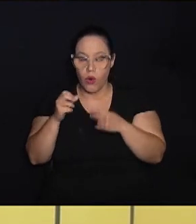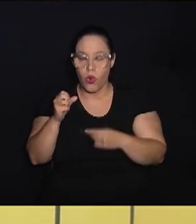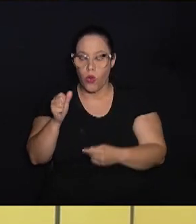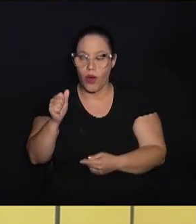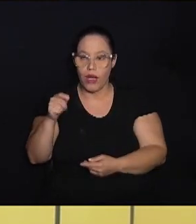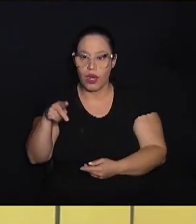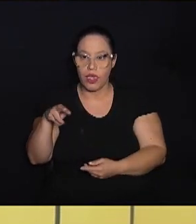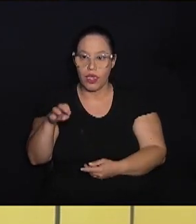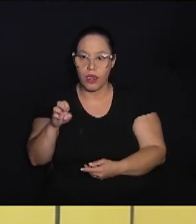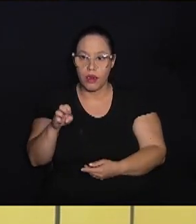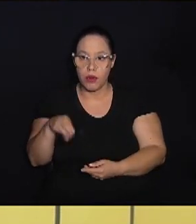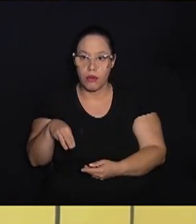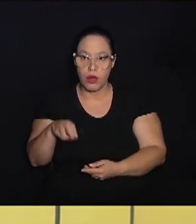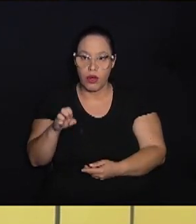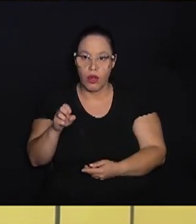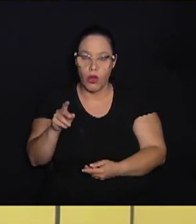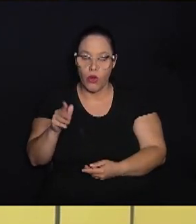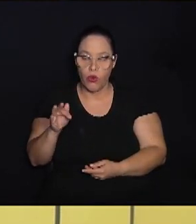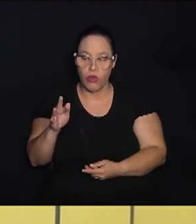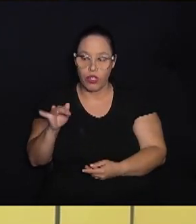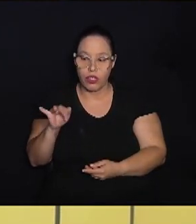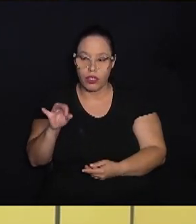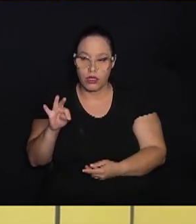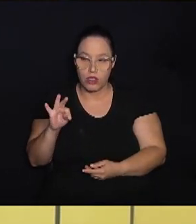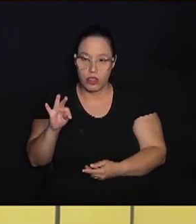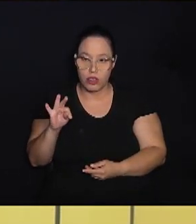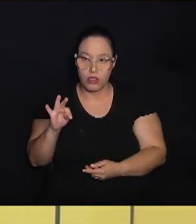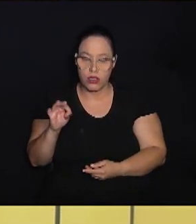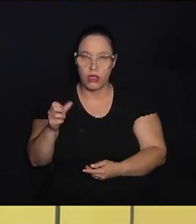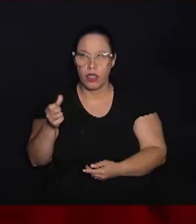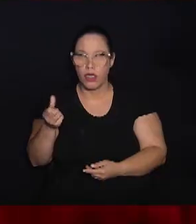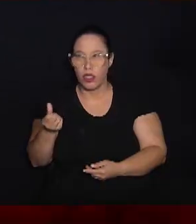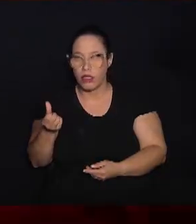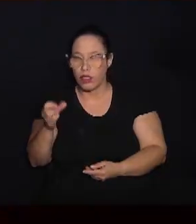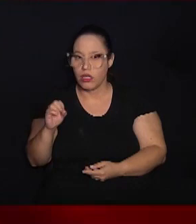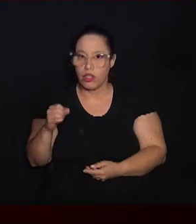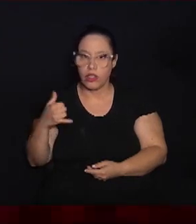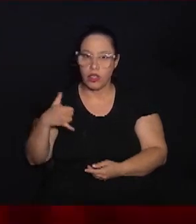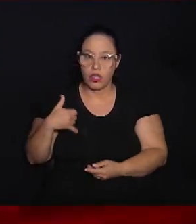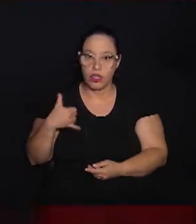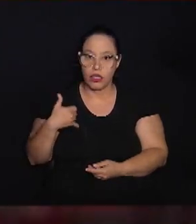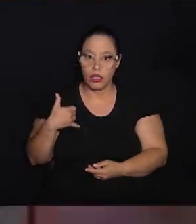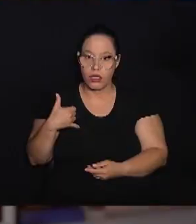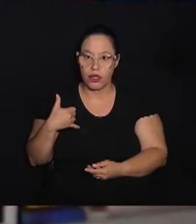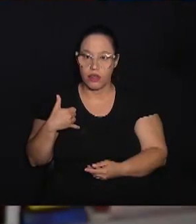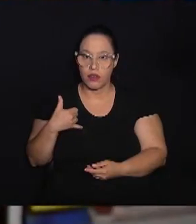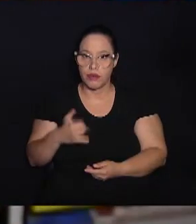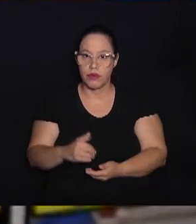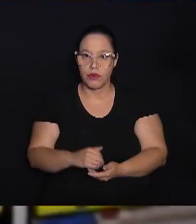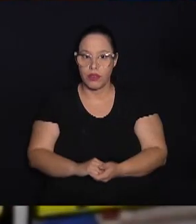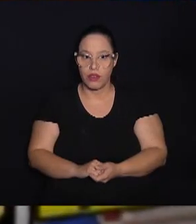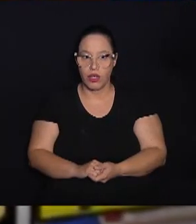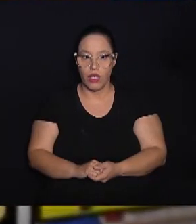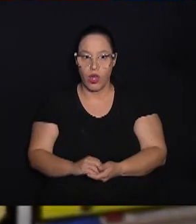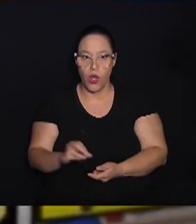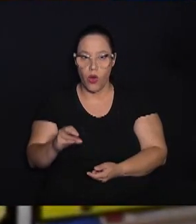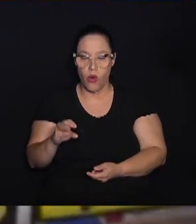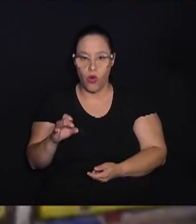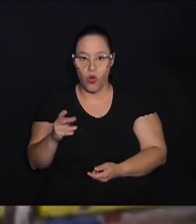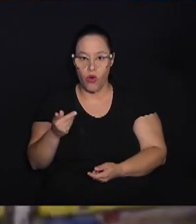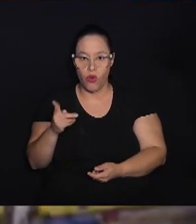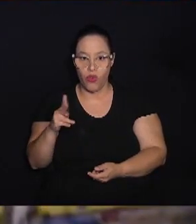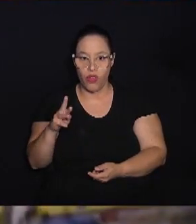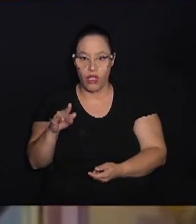convenção As convenções de quadrinhos estão completando 60 anos nesse ano né primeira convenção de quadrinhos hoje é uma coisa que atrai